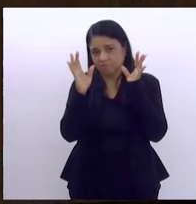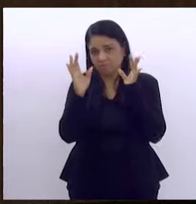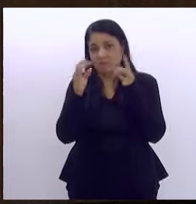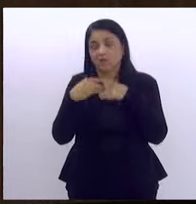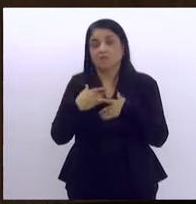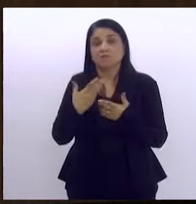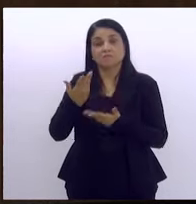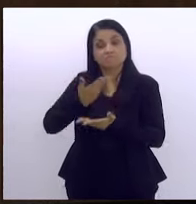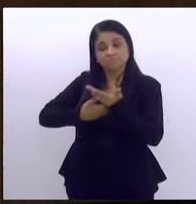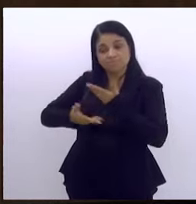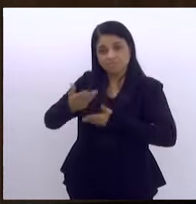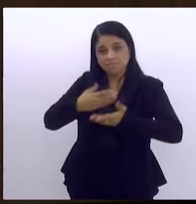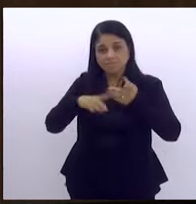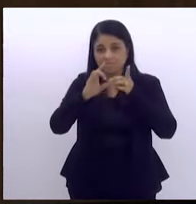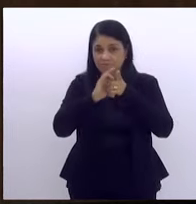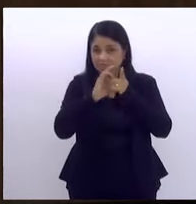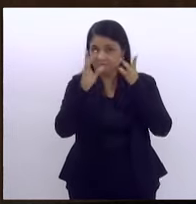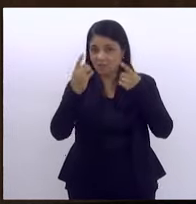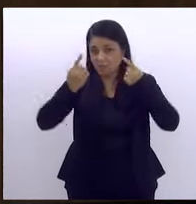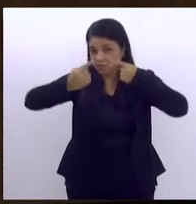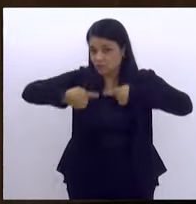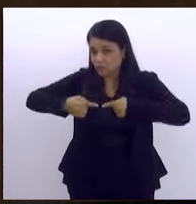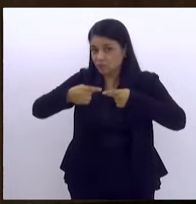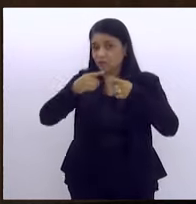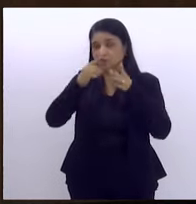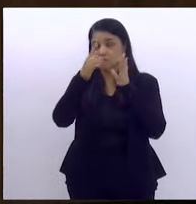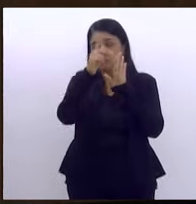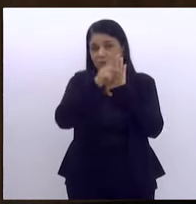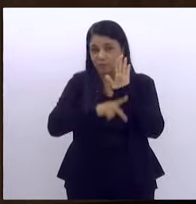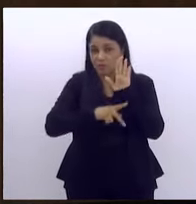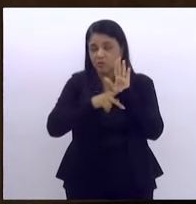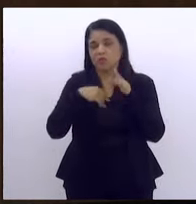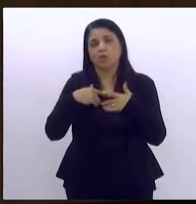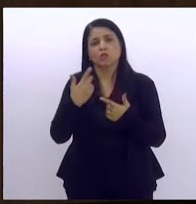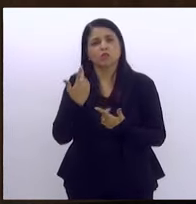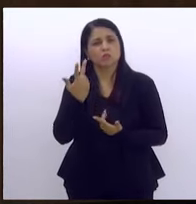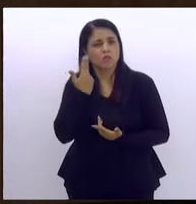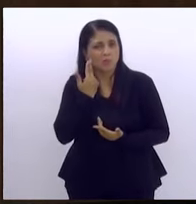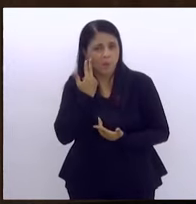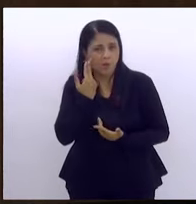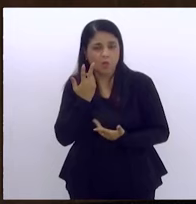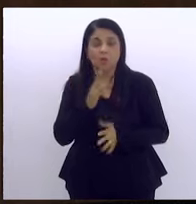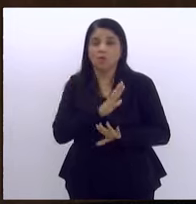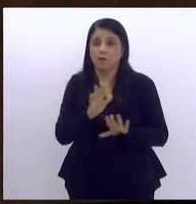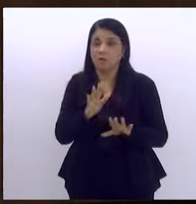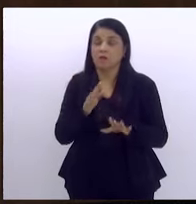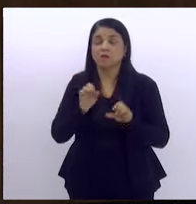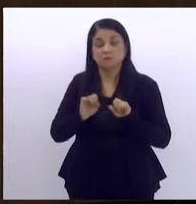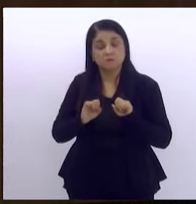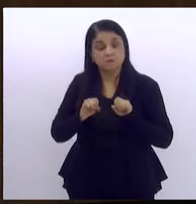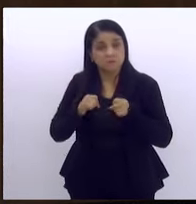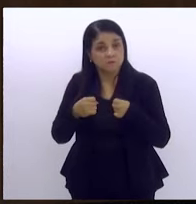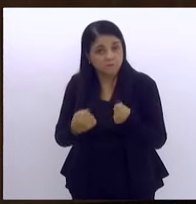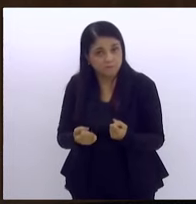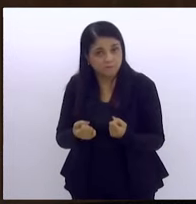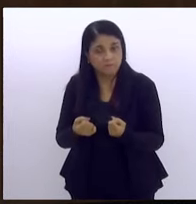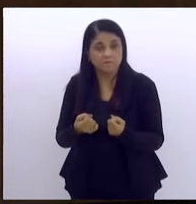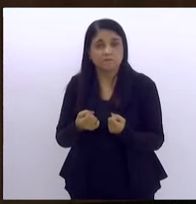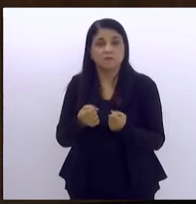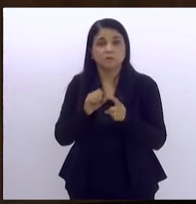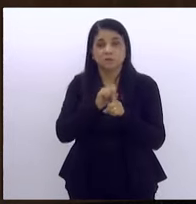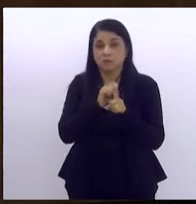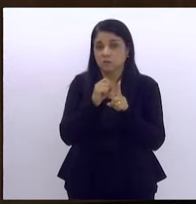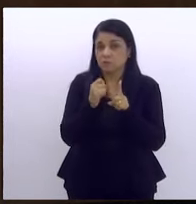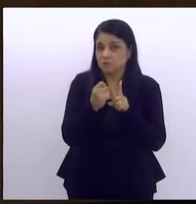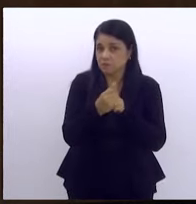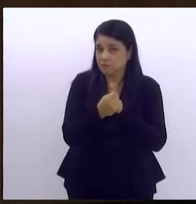da democracia, a disputa de projetos e embates entre eles é normal. Qualquer um que defenda uma